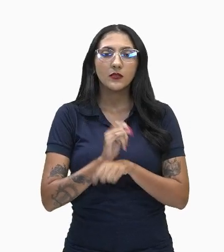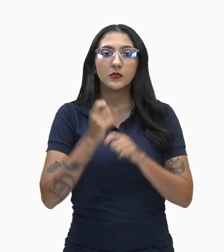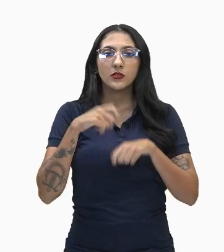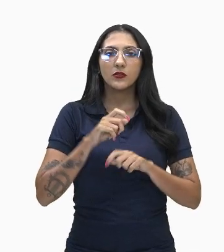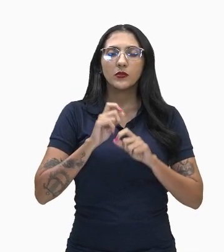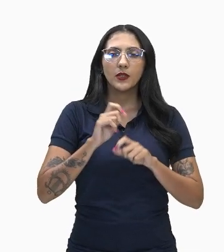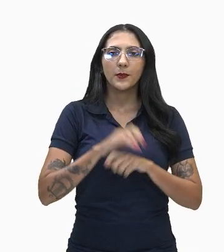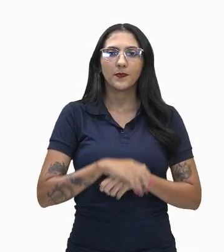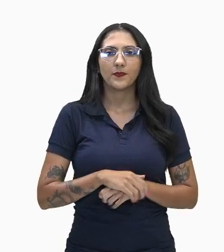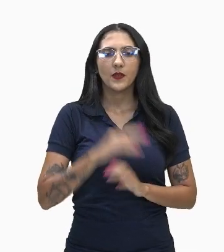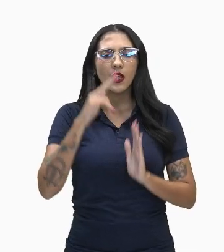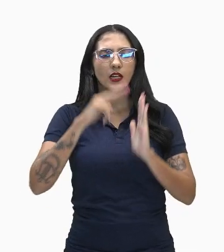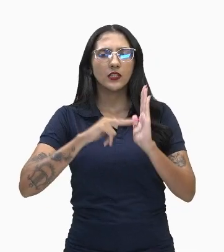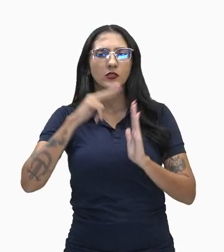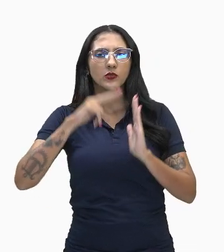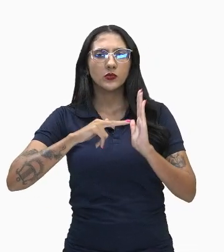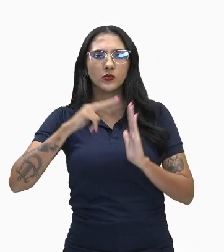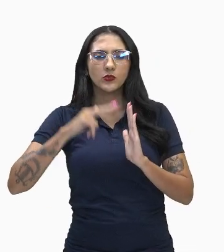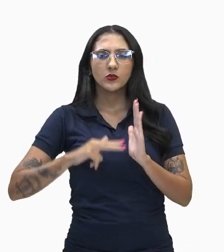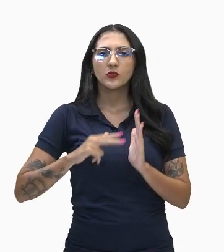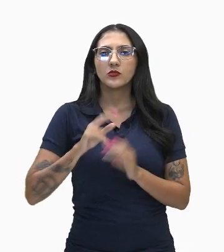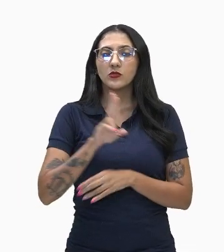leitura de forma eficaz como